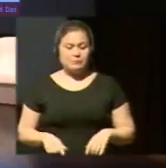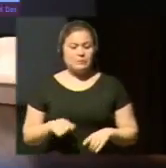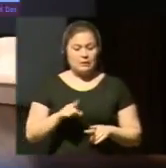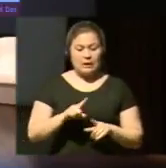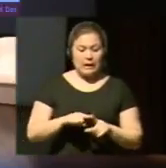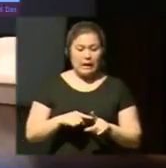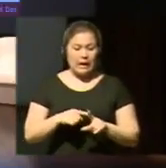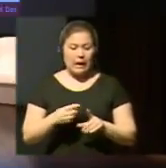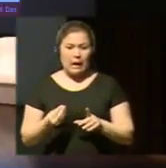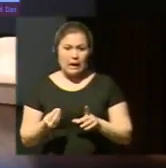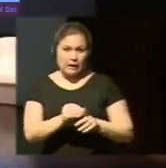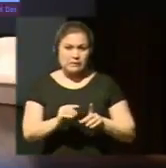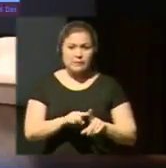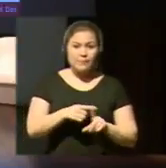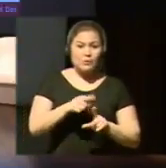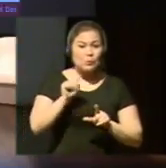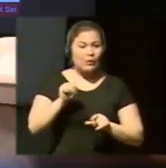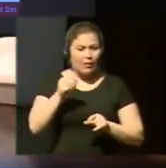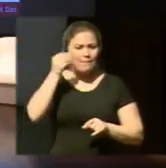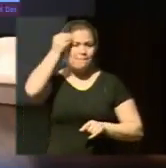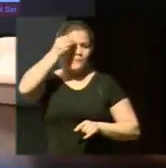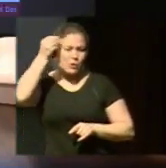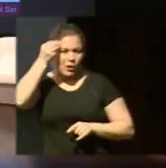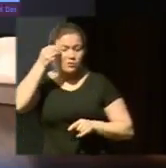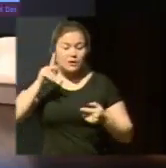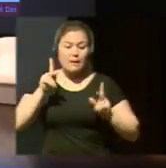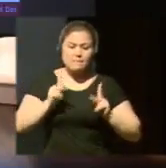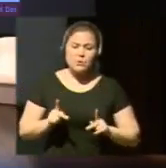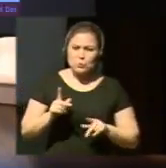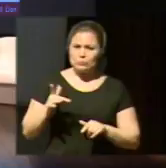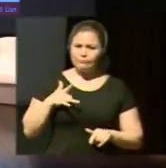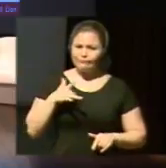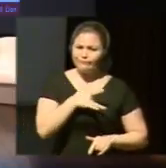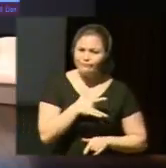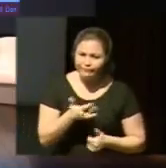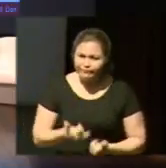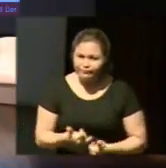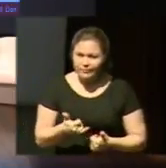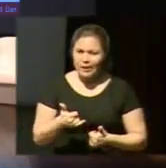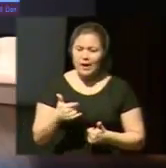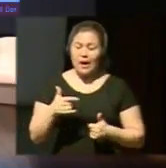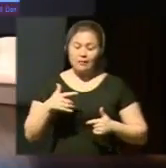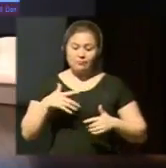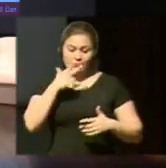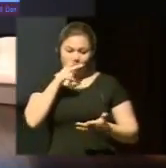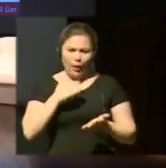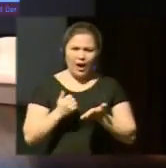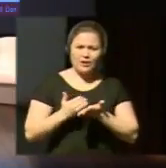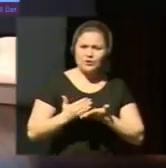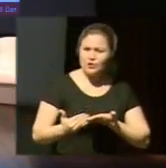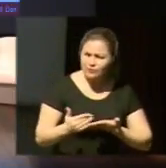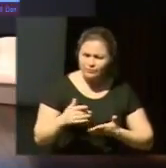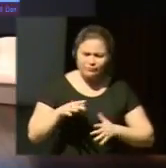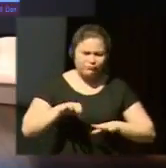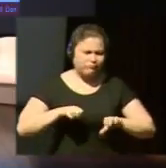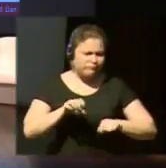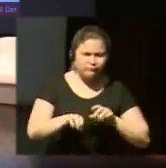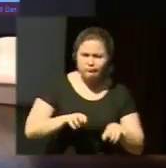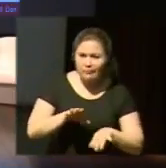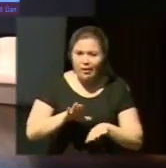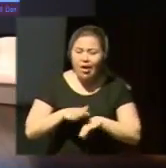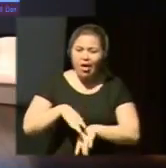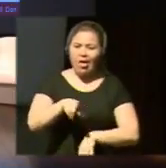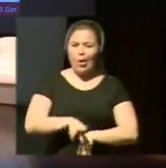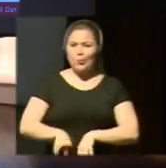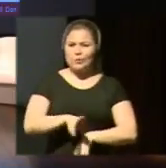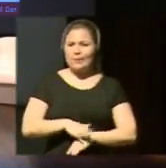se acrescentam muitos aspectos psicológicos, são principalmente as pessoas saudáveis, as pessoas móveis e ativas, que usam mais a